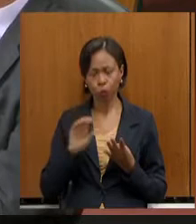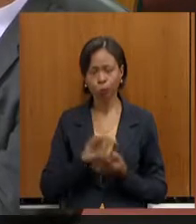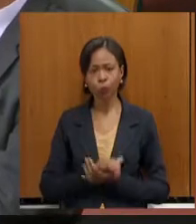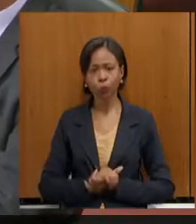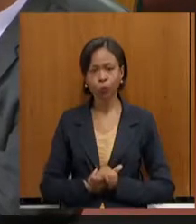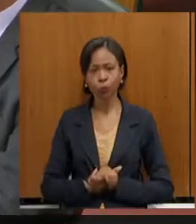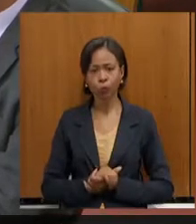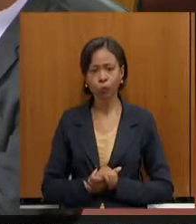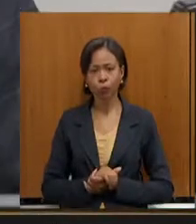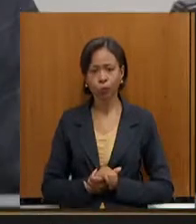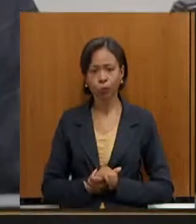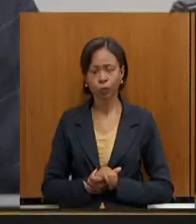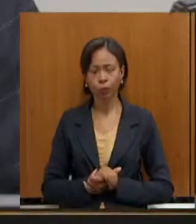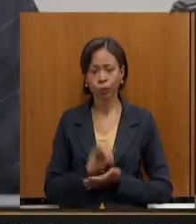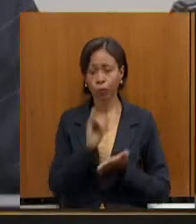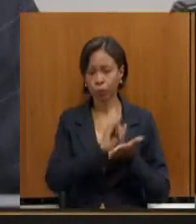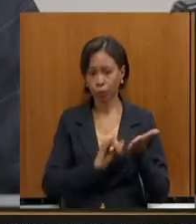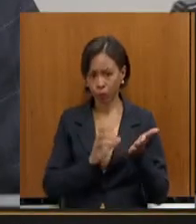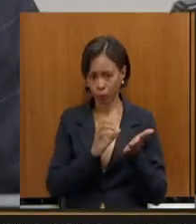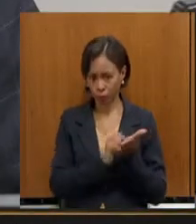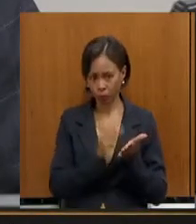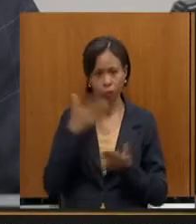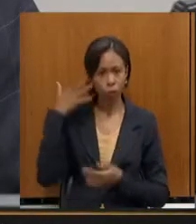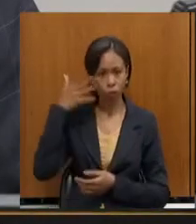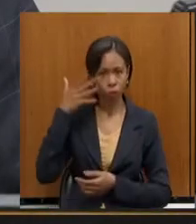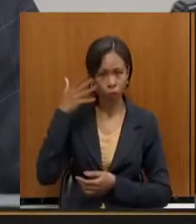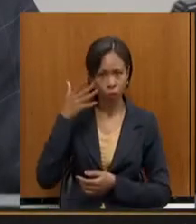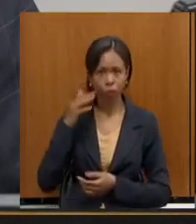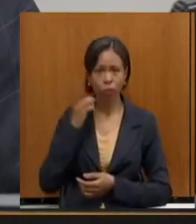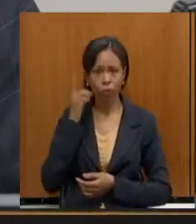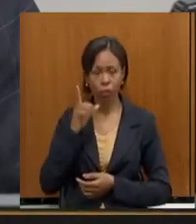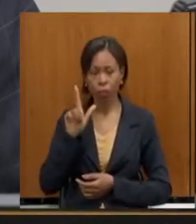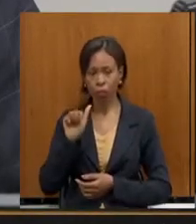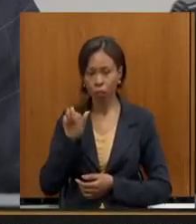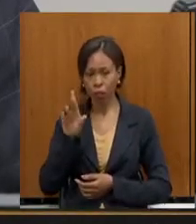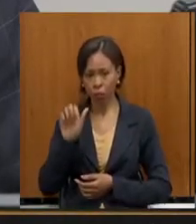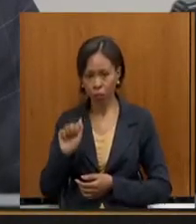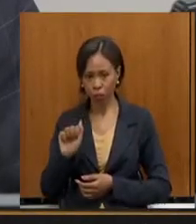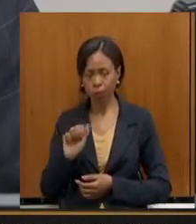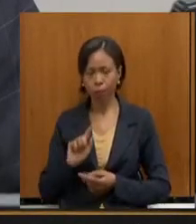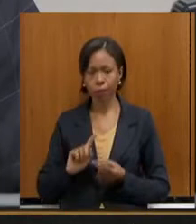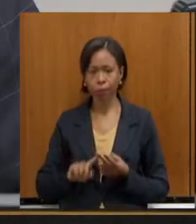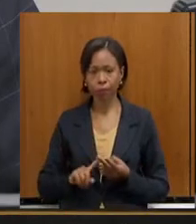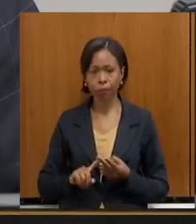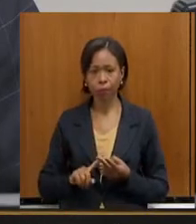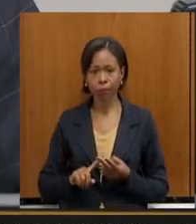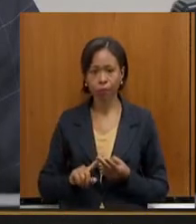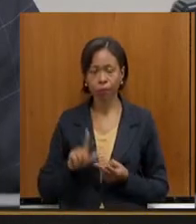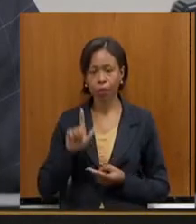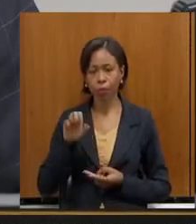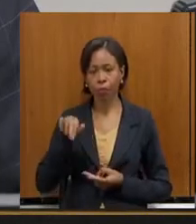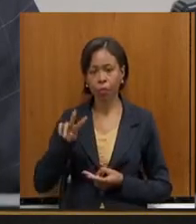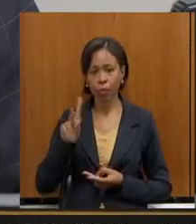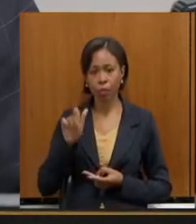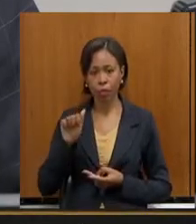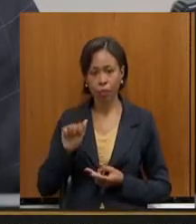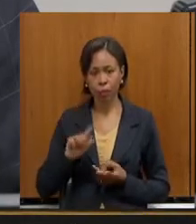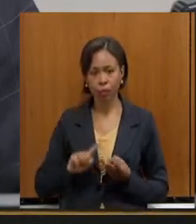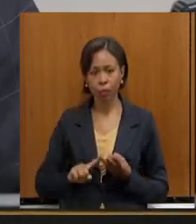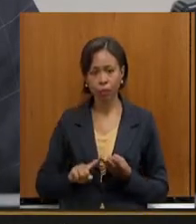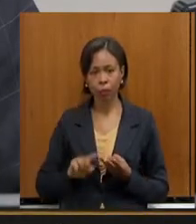inscritos para utilizada a palavra estão deputada Laura Serrano deputada Leninha